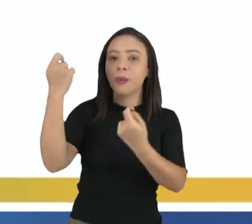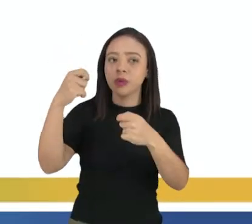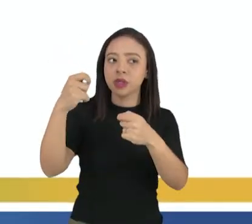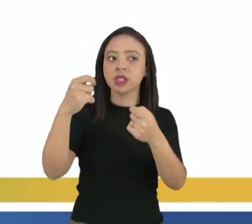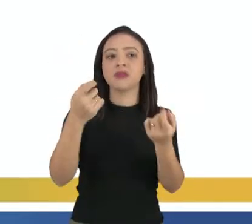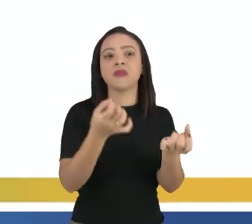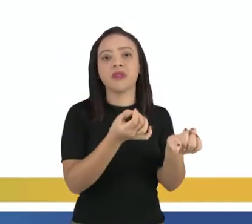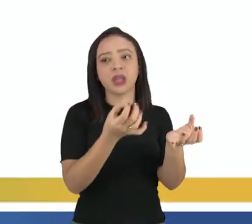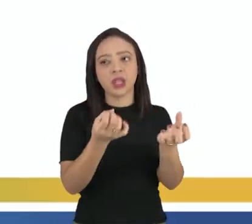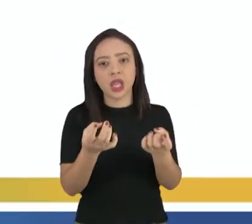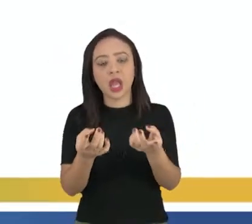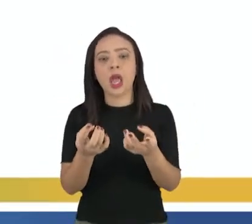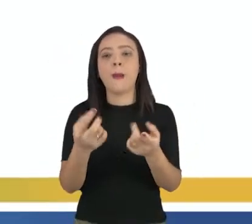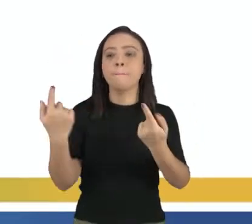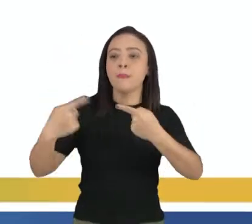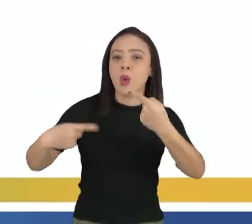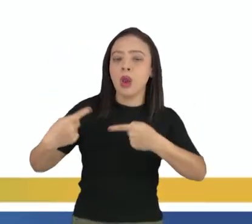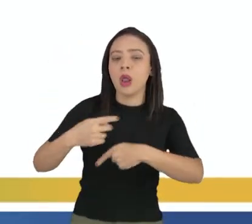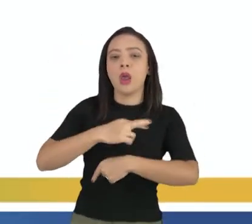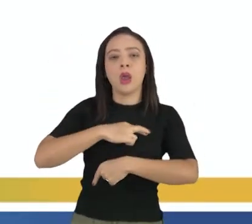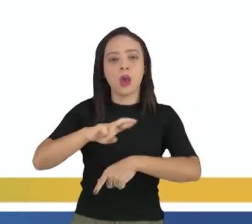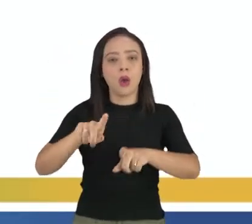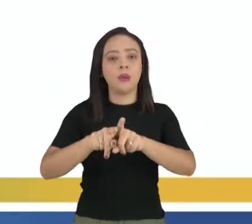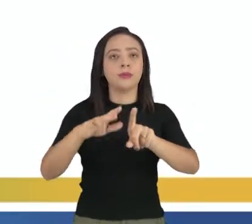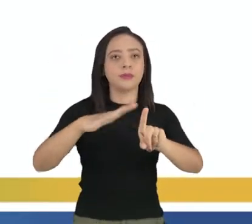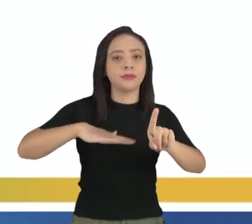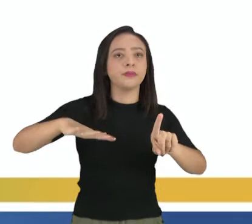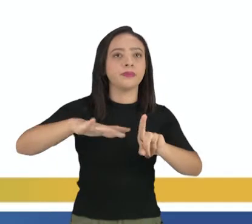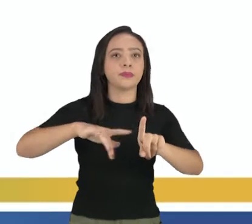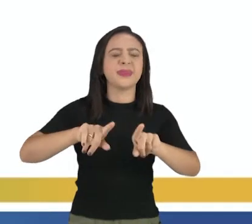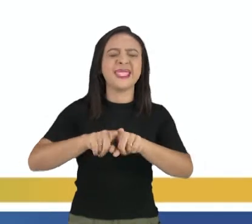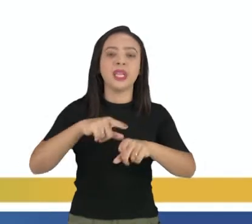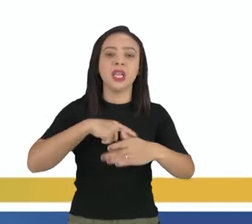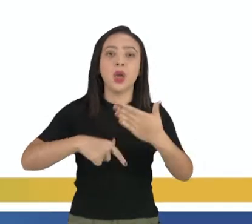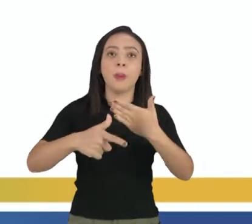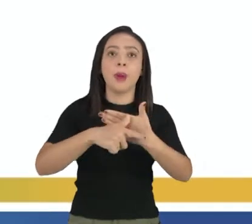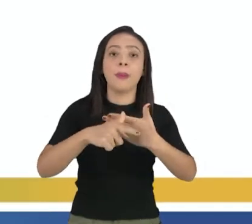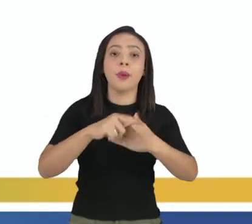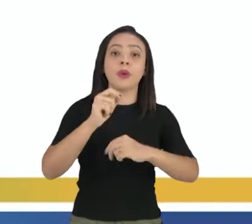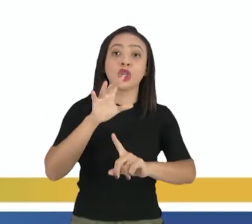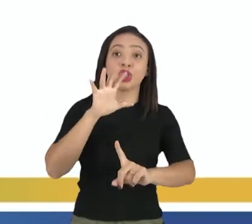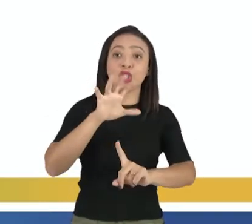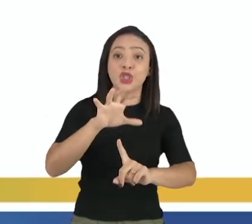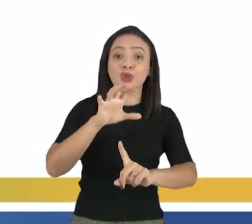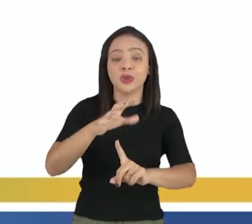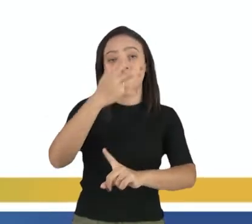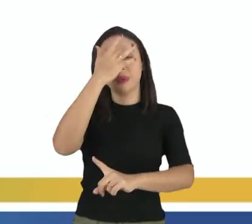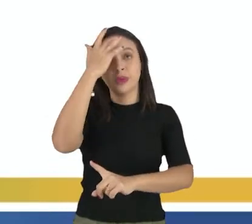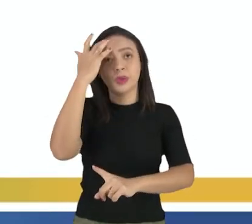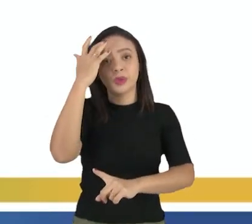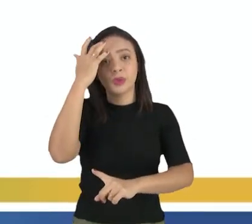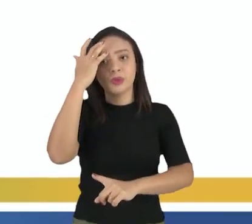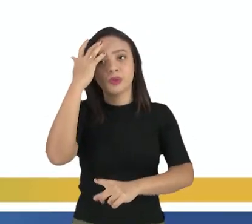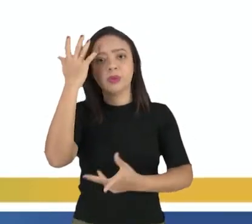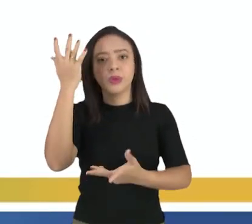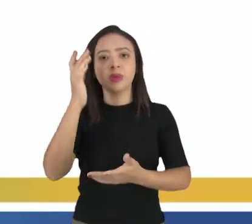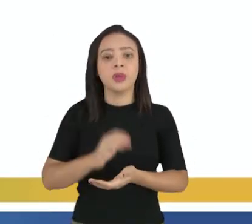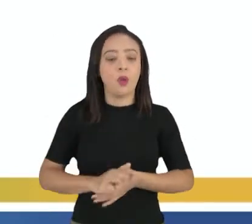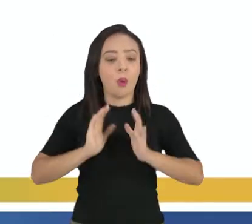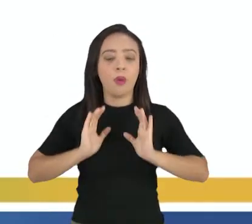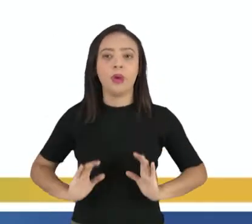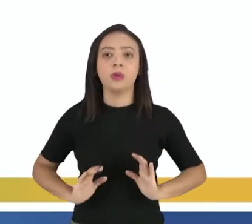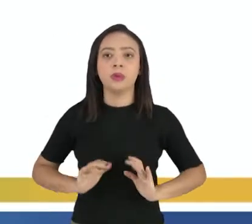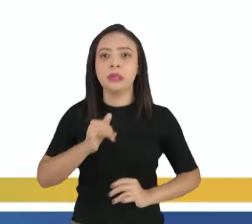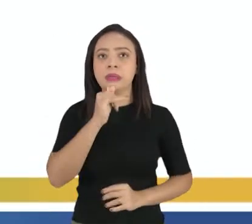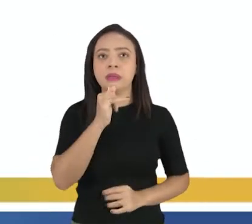comerciais, políticas, religiosas e sociais e buscam influenciar o comportamento de alguém. Você vai dizer,